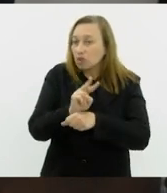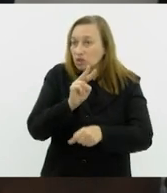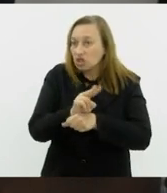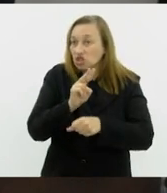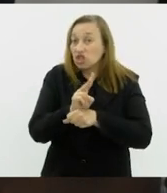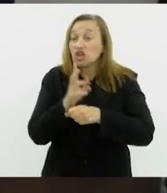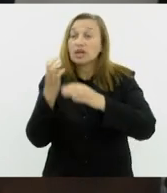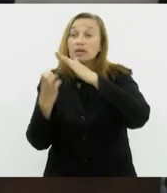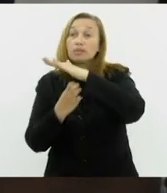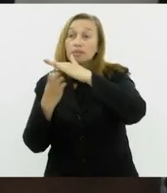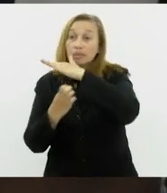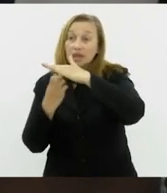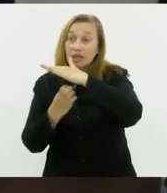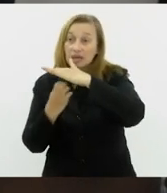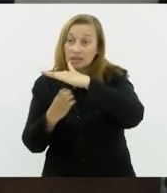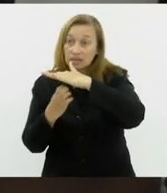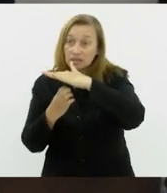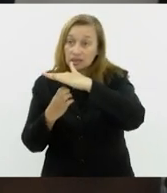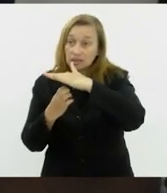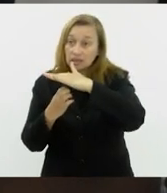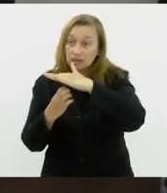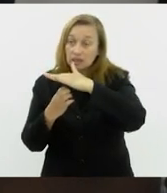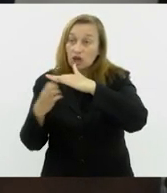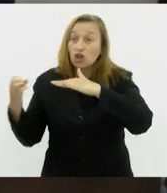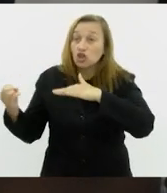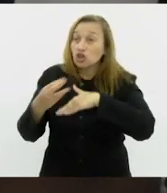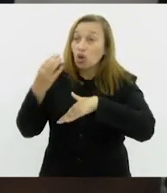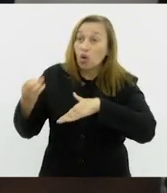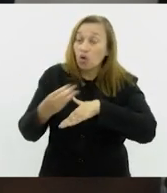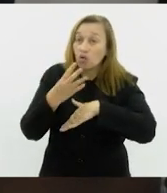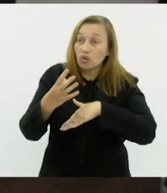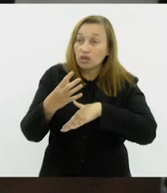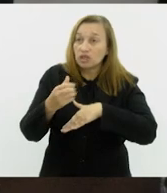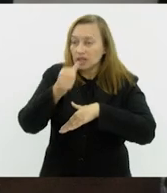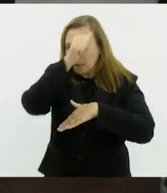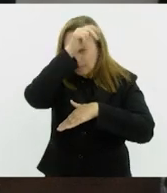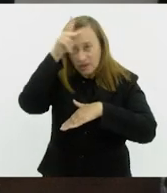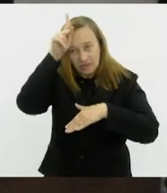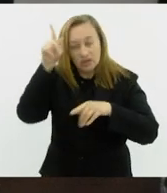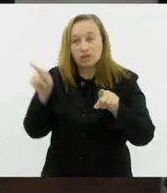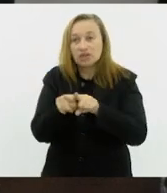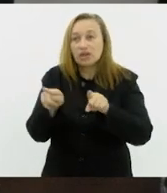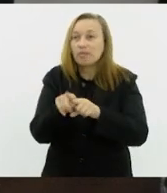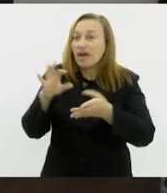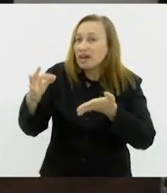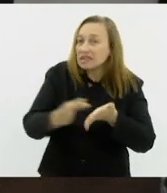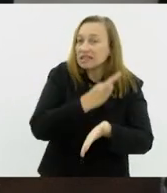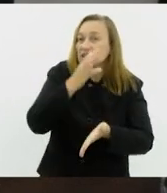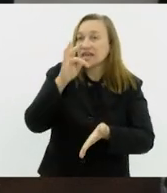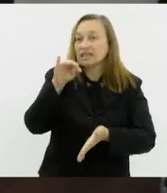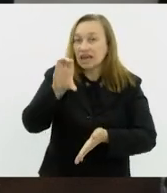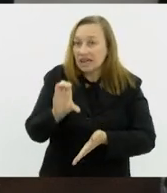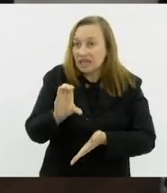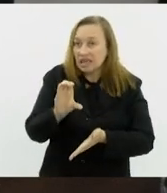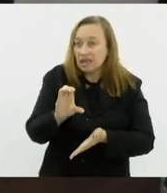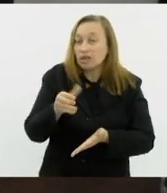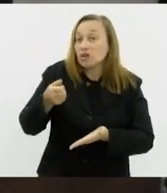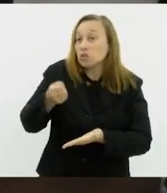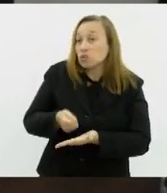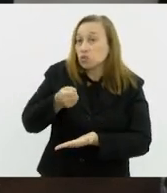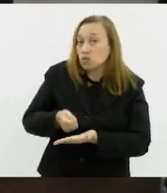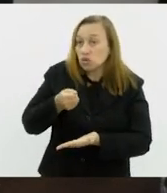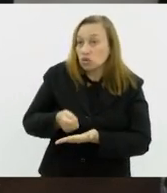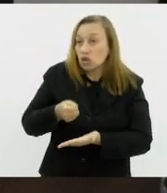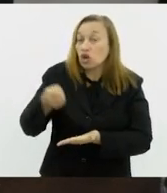empresas não participem, as novas empresas, é que a prefeitura também assinasse a TAC para que seja exigido